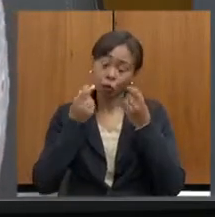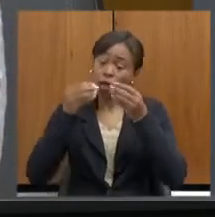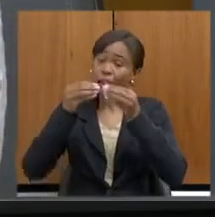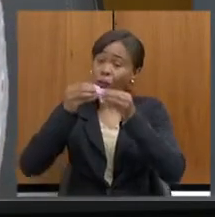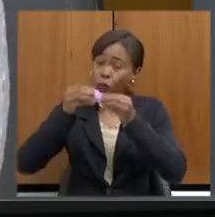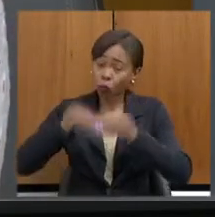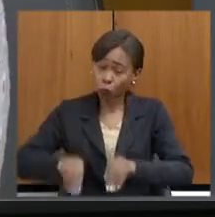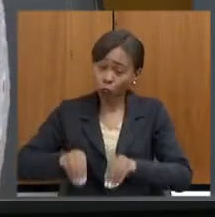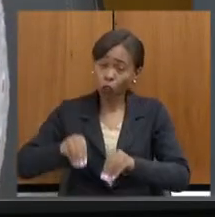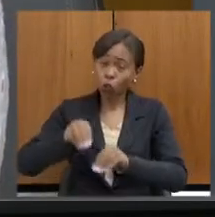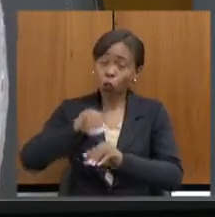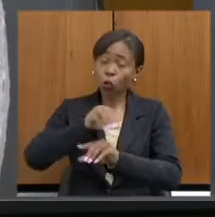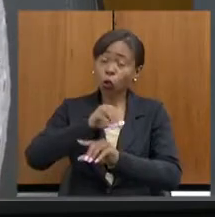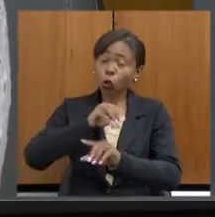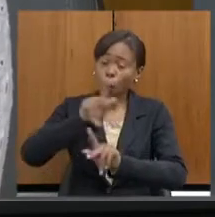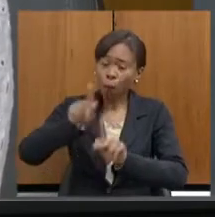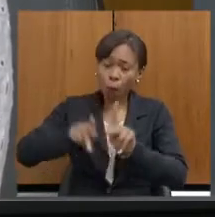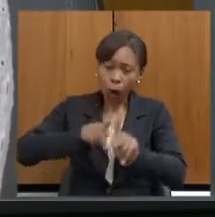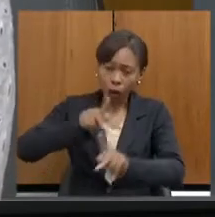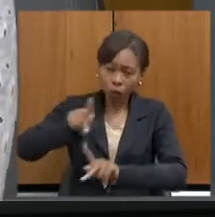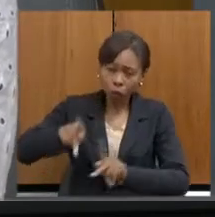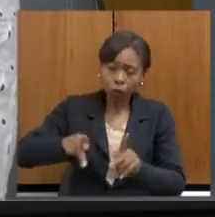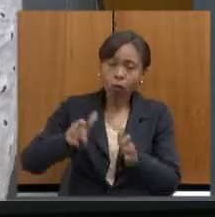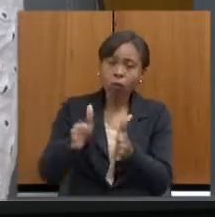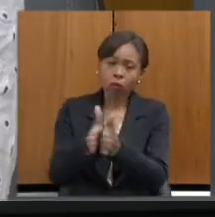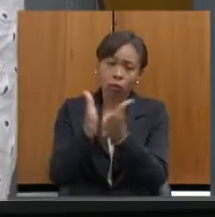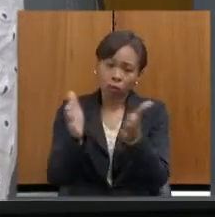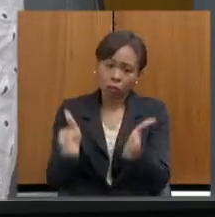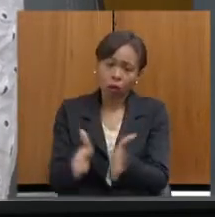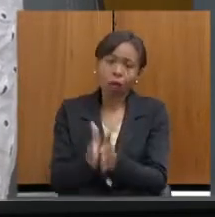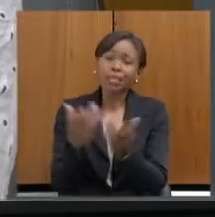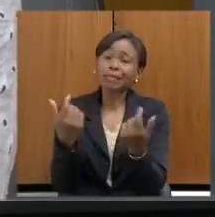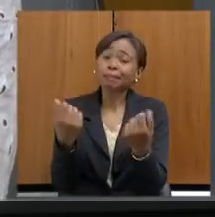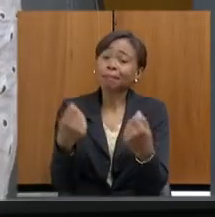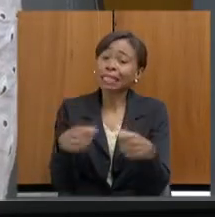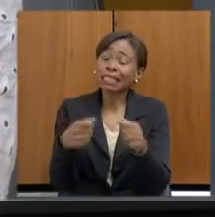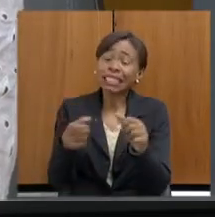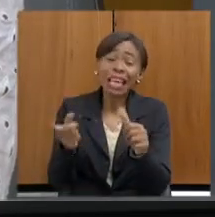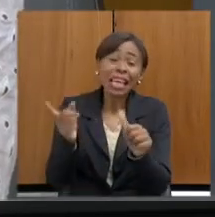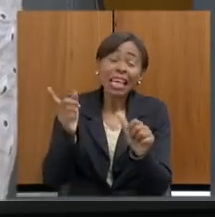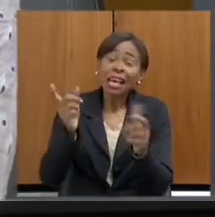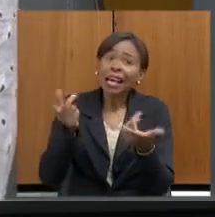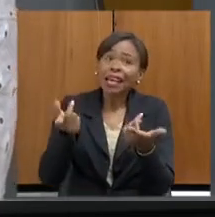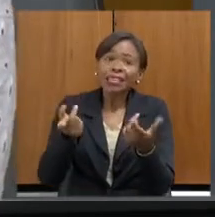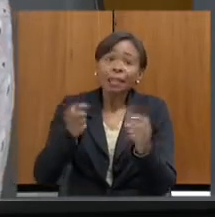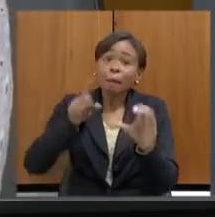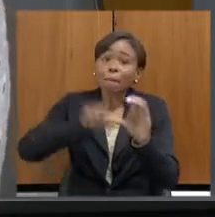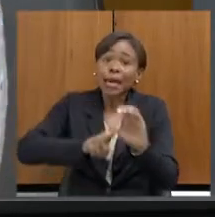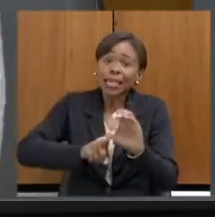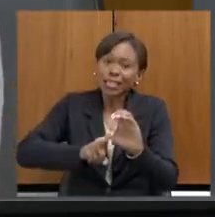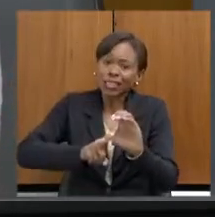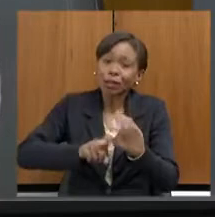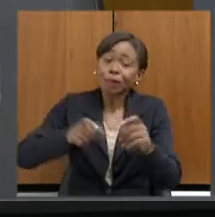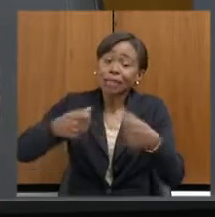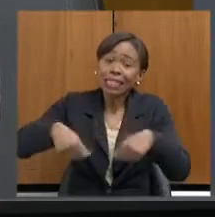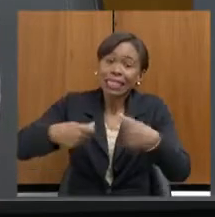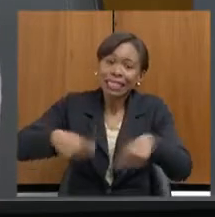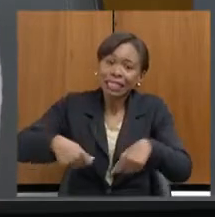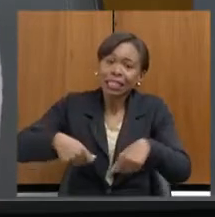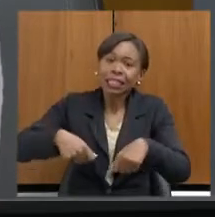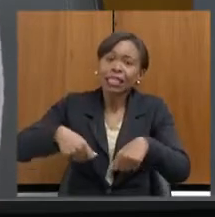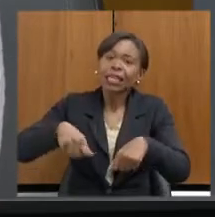população empobrecida dependente do sistema de saúde ele e aumenta e